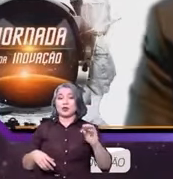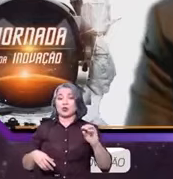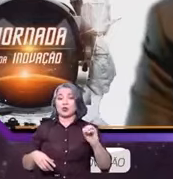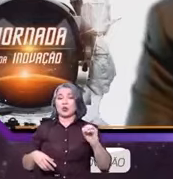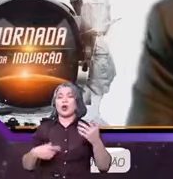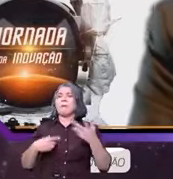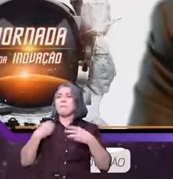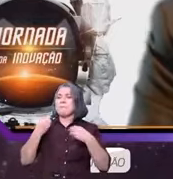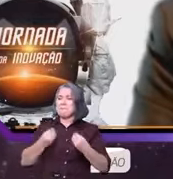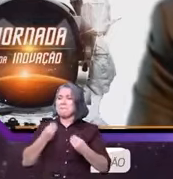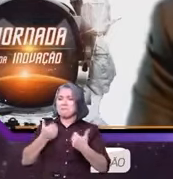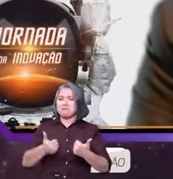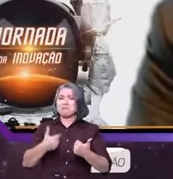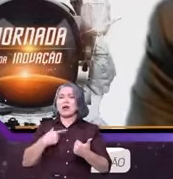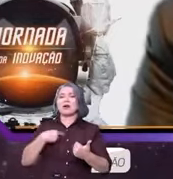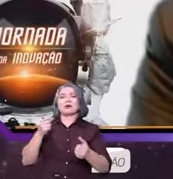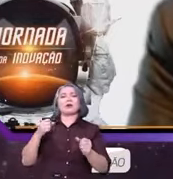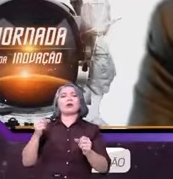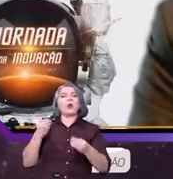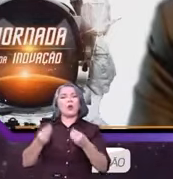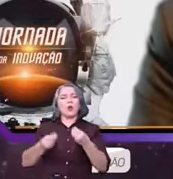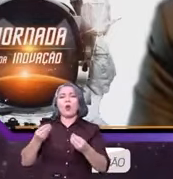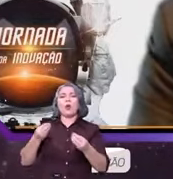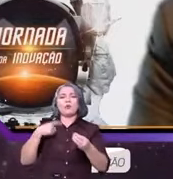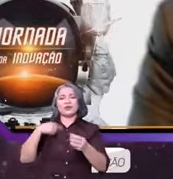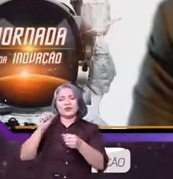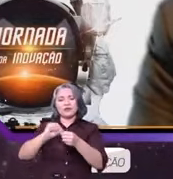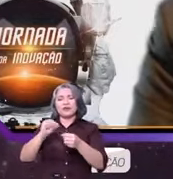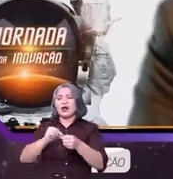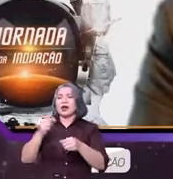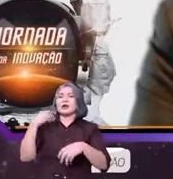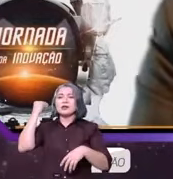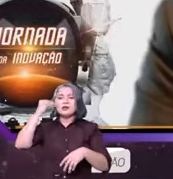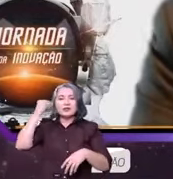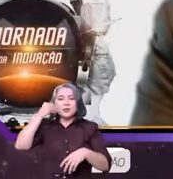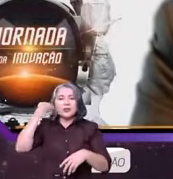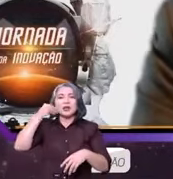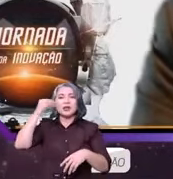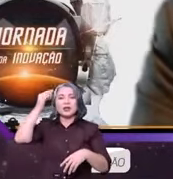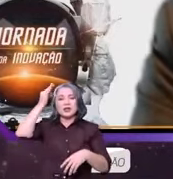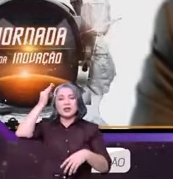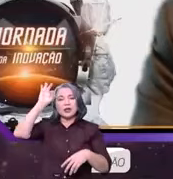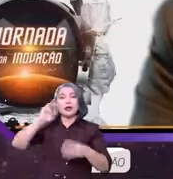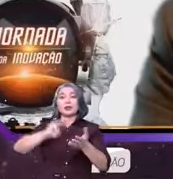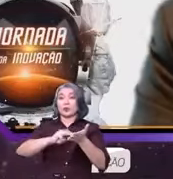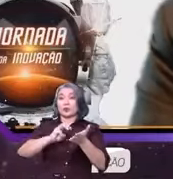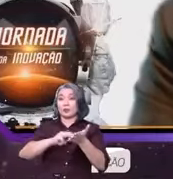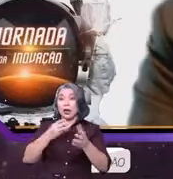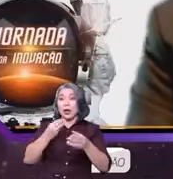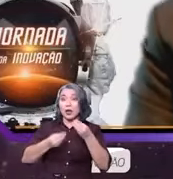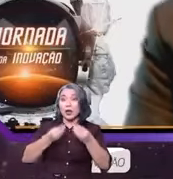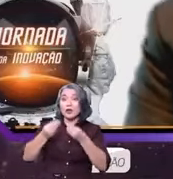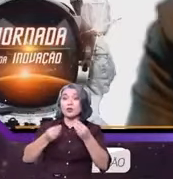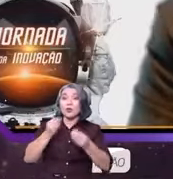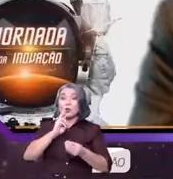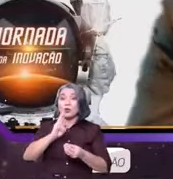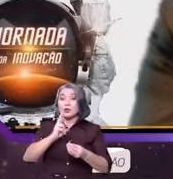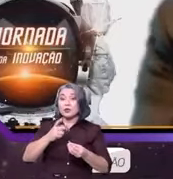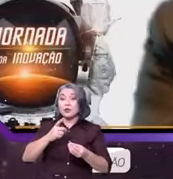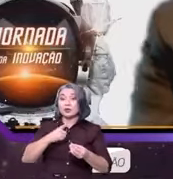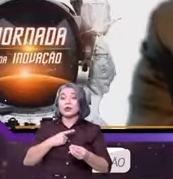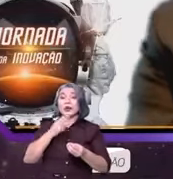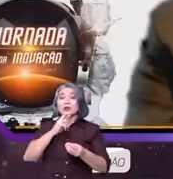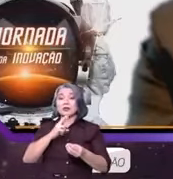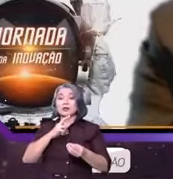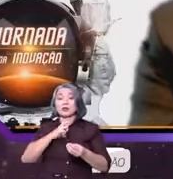respeito da aplicabilidade do método, para além da ideia de desenvolvimento de soluções de tecnologia.